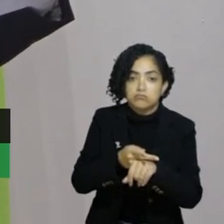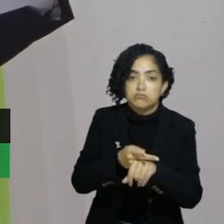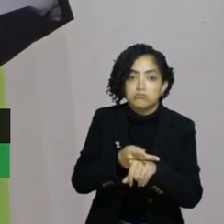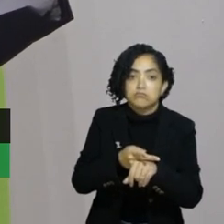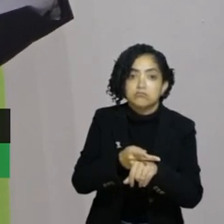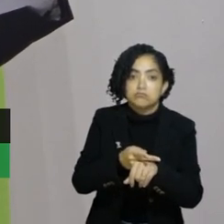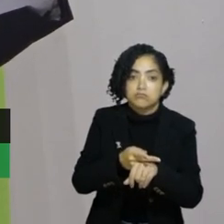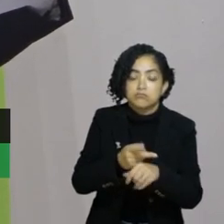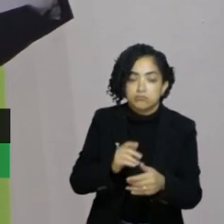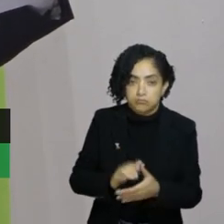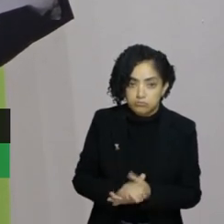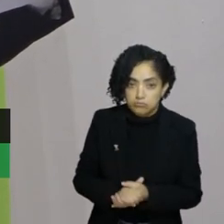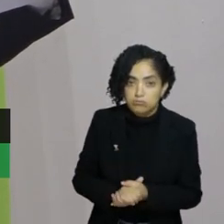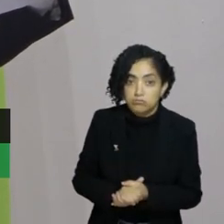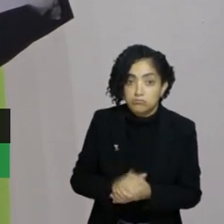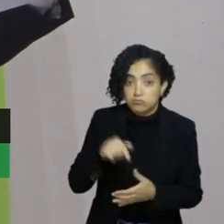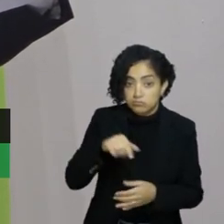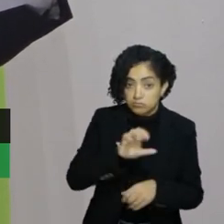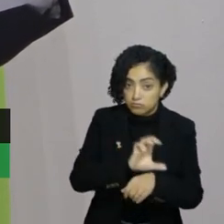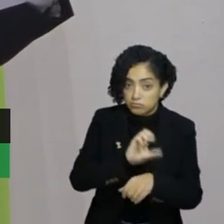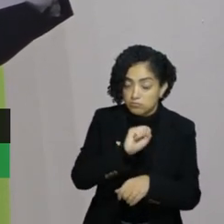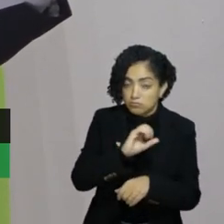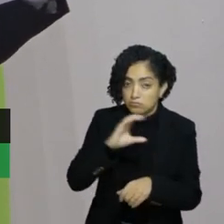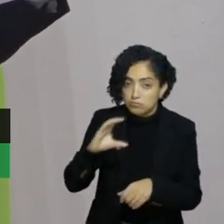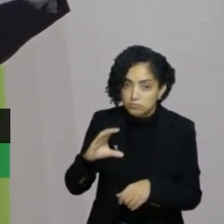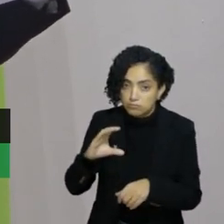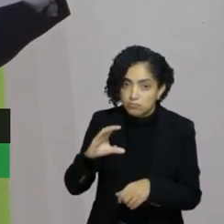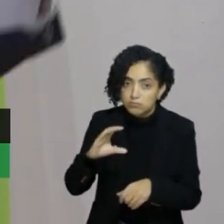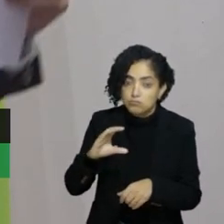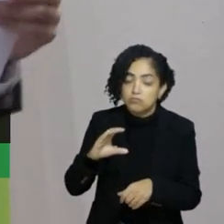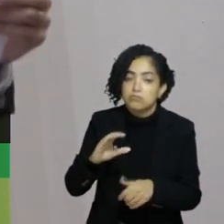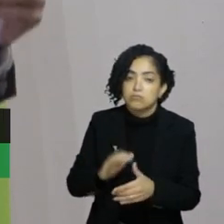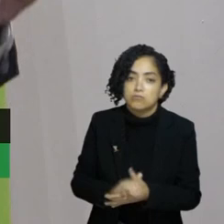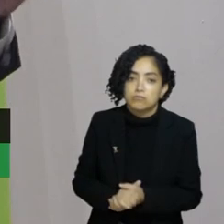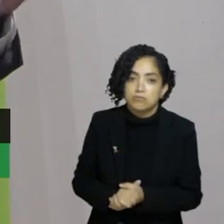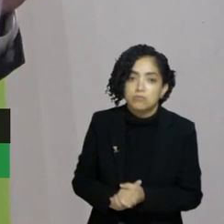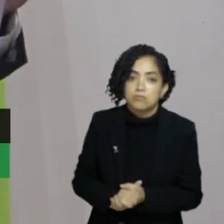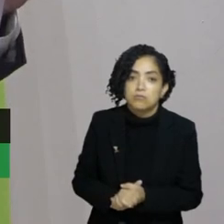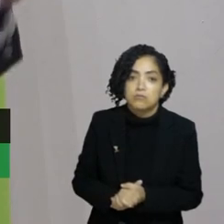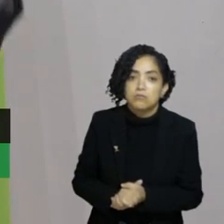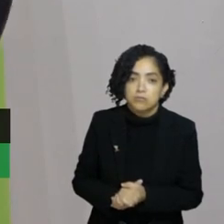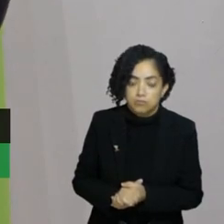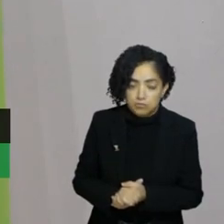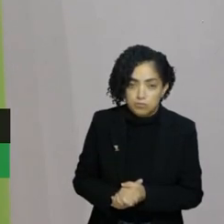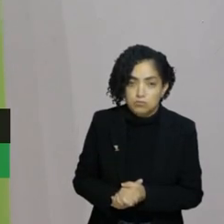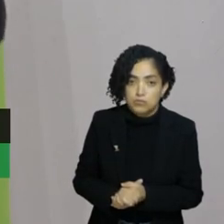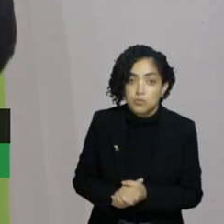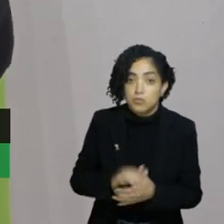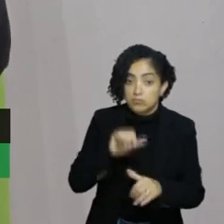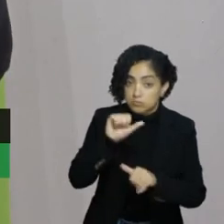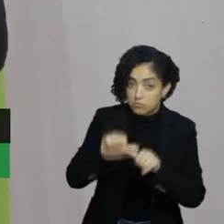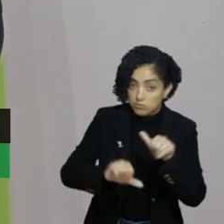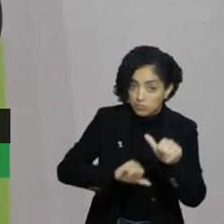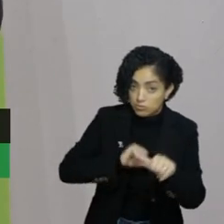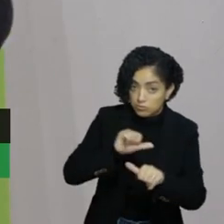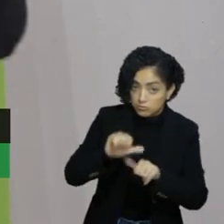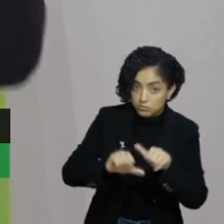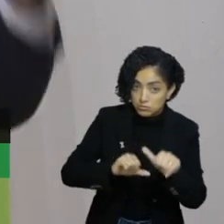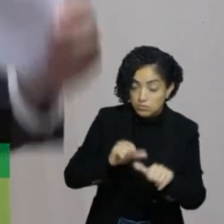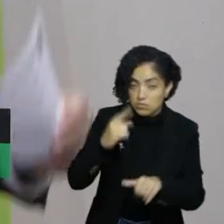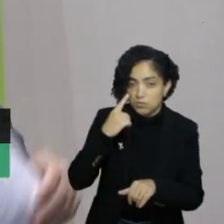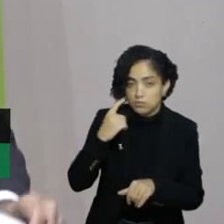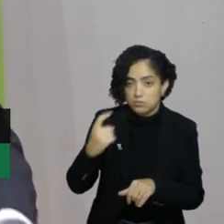da Defensoria Pública do Estado de Santa Catarina, em pecúnia, por ser contrário ao interesse